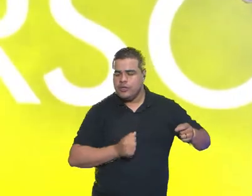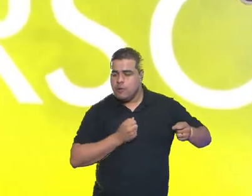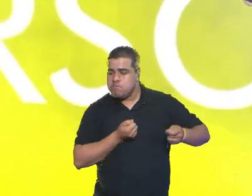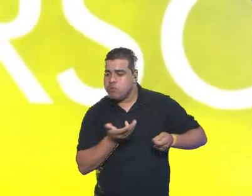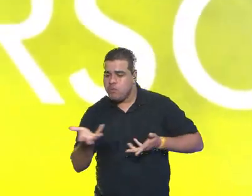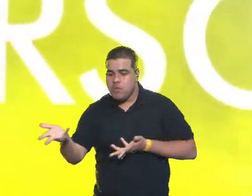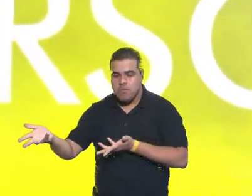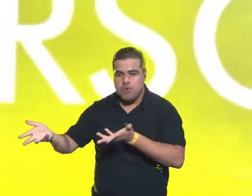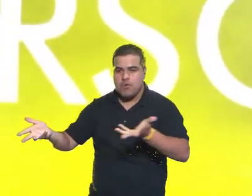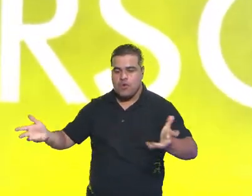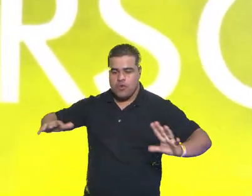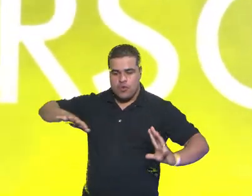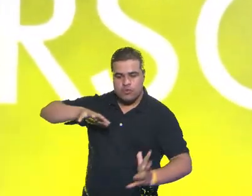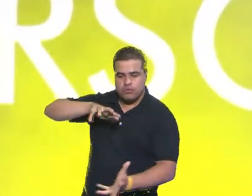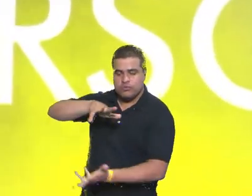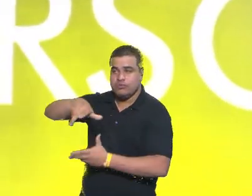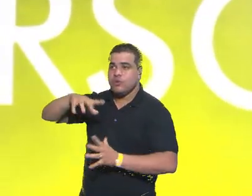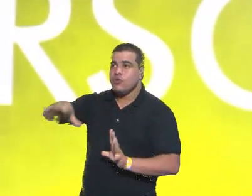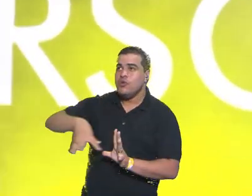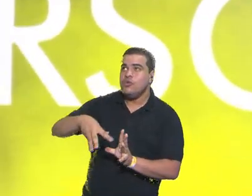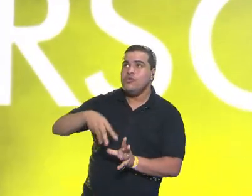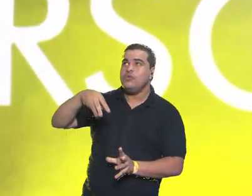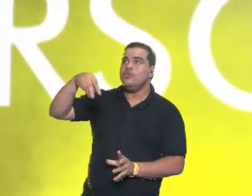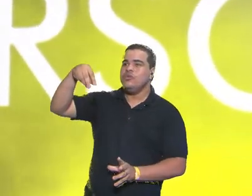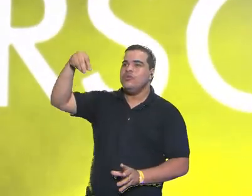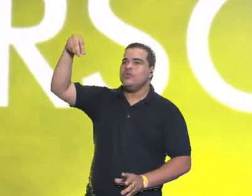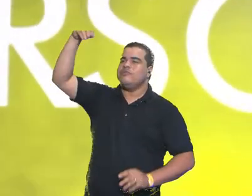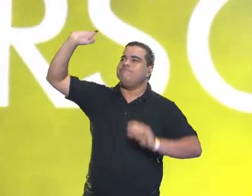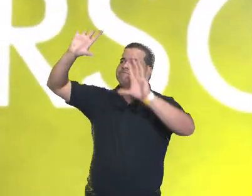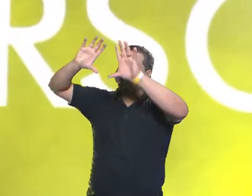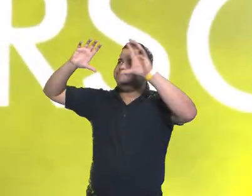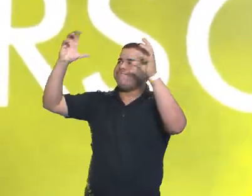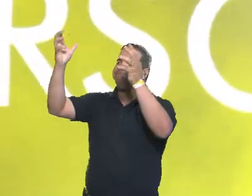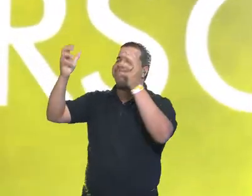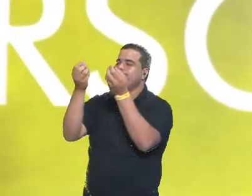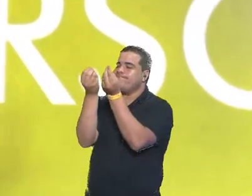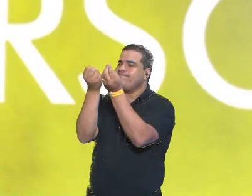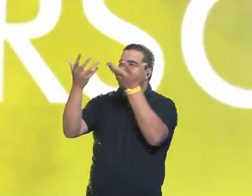sem ela a terra não povo Maria o